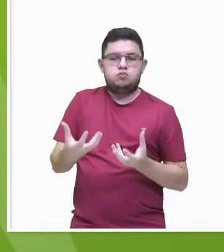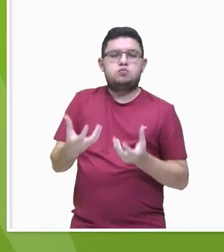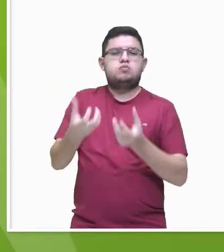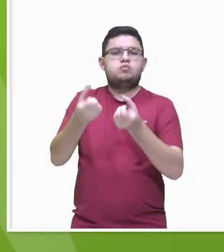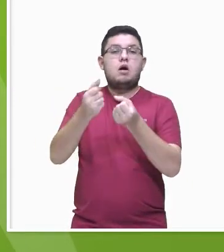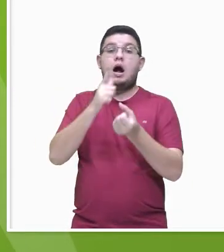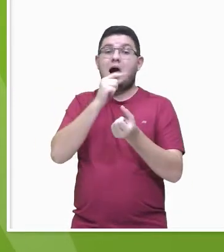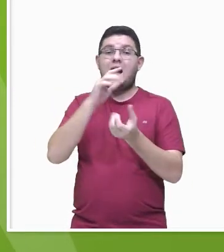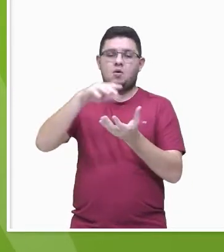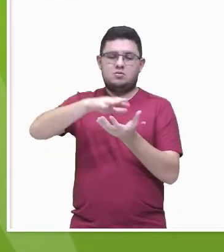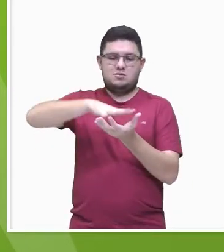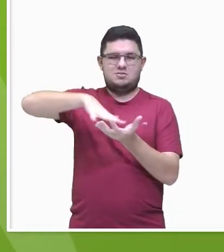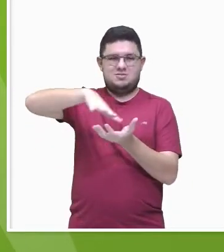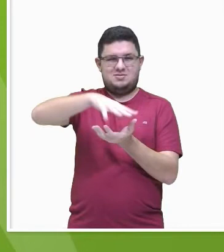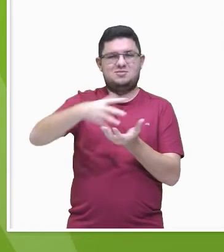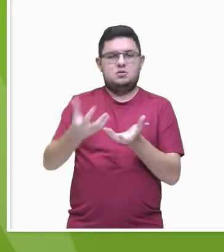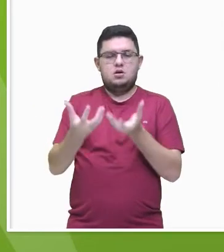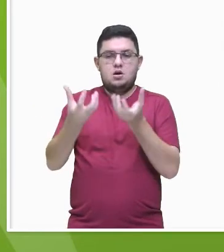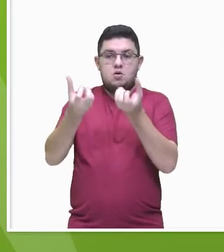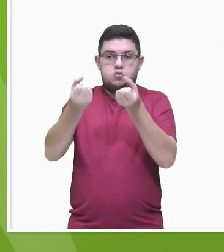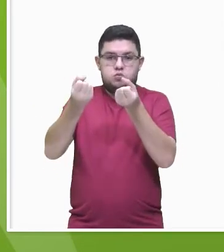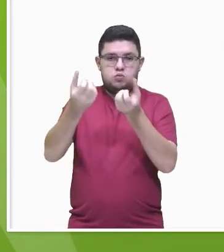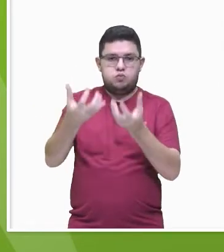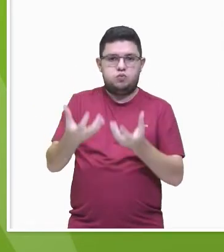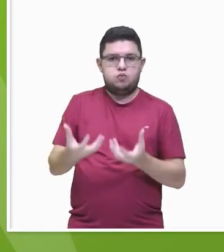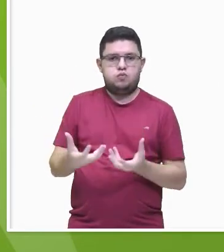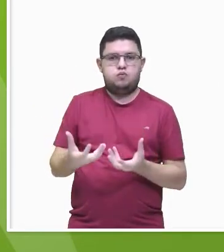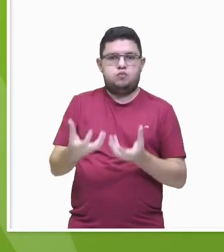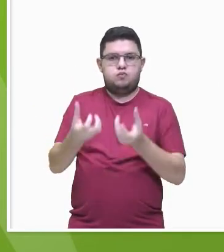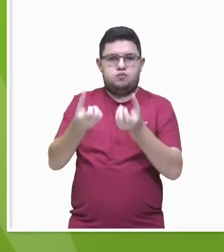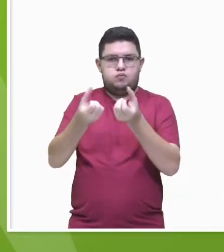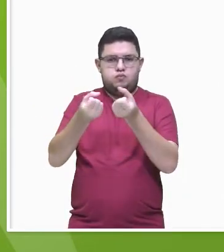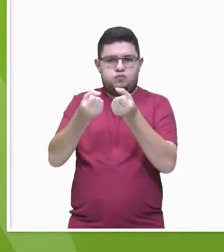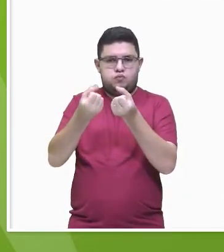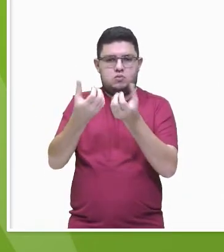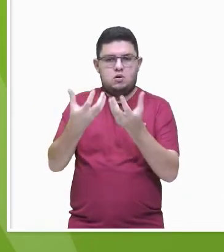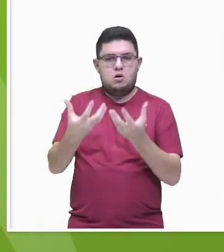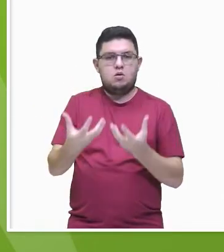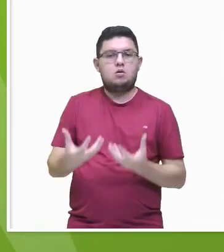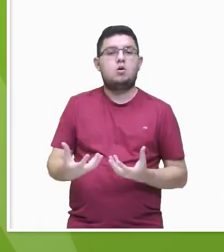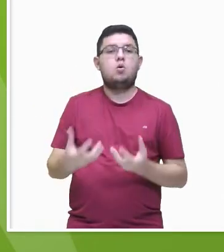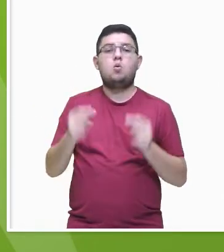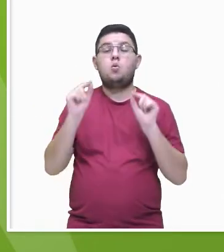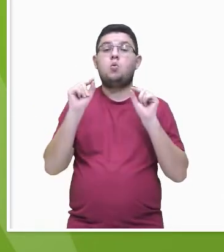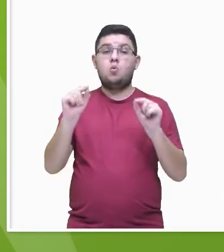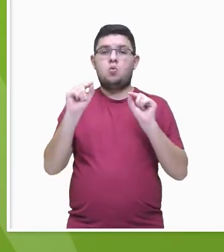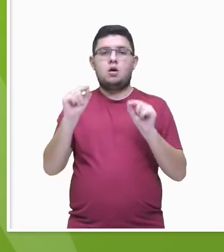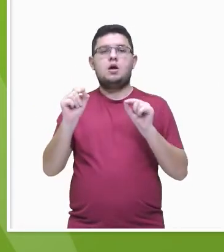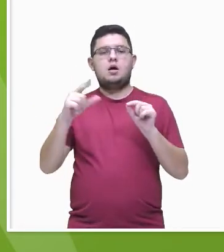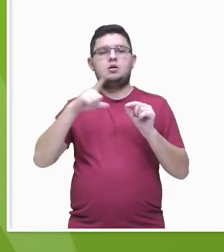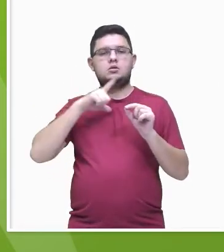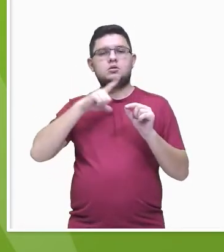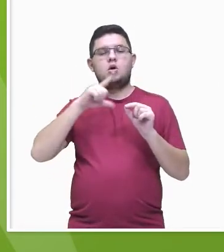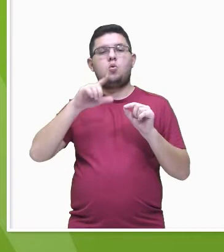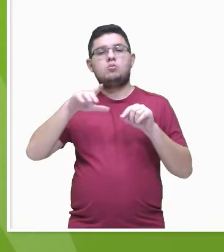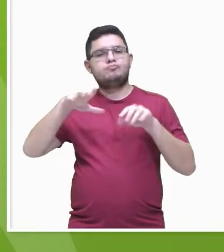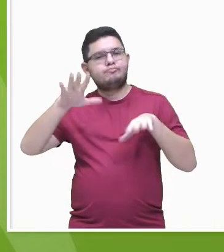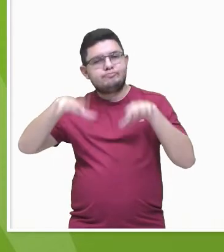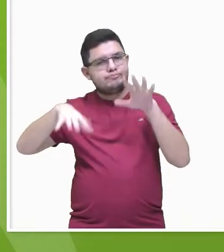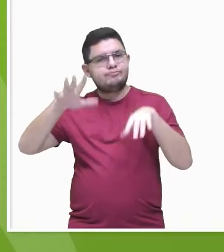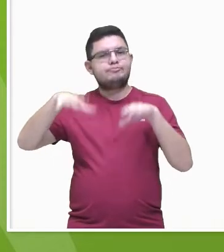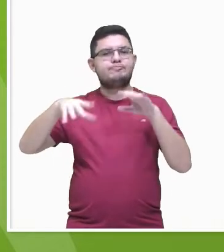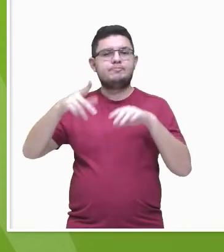poder, certo? A grosso modo, falando enchendo e esvaziando, mas a gente sabe que está com influência da pressão da